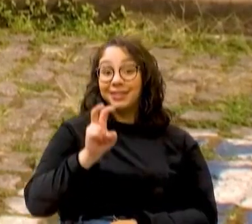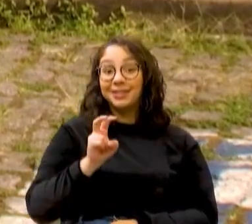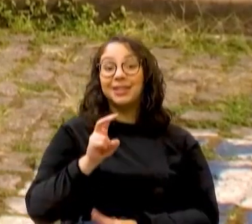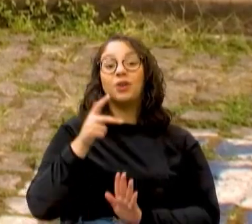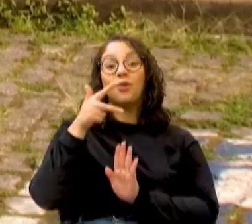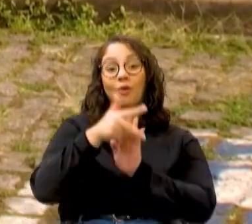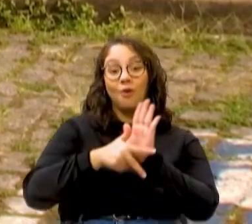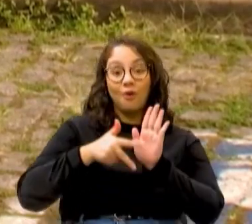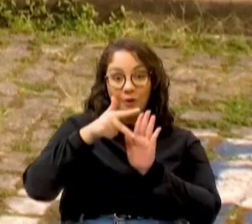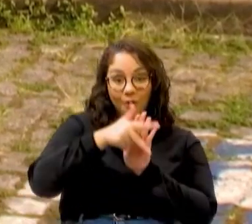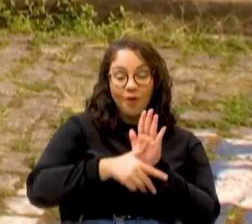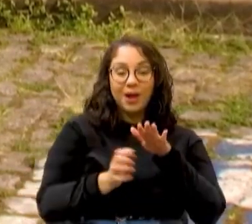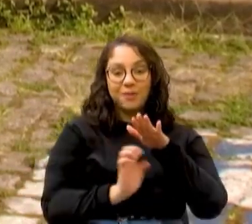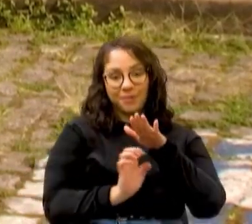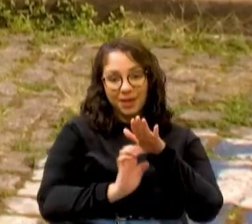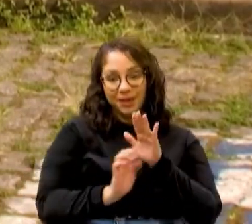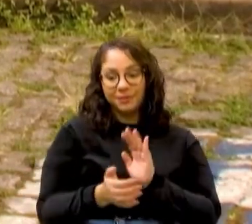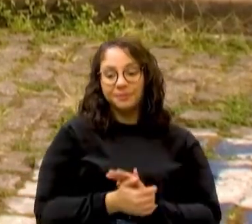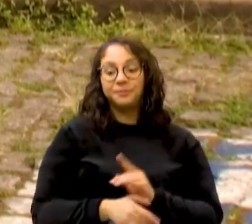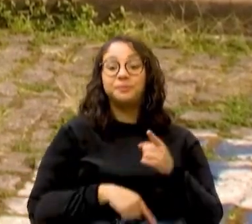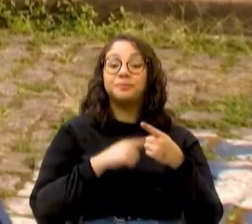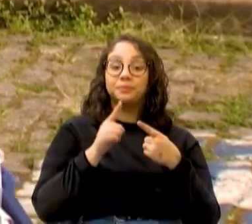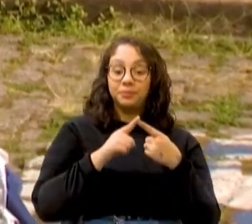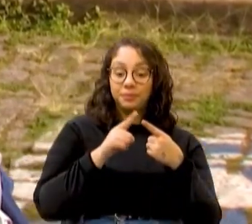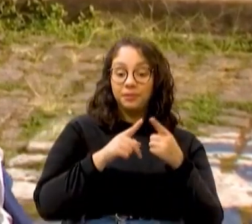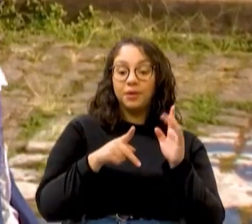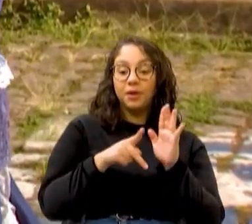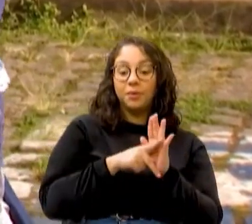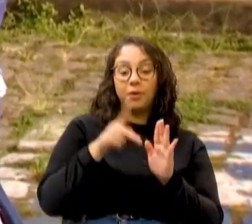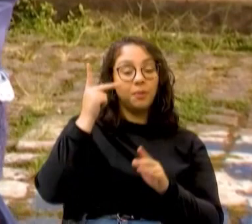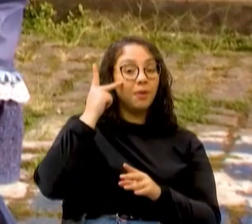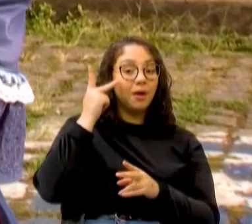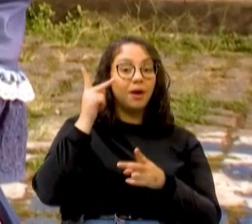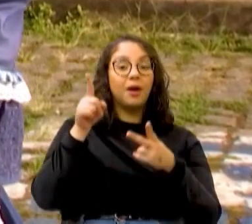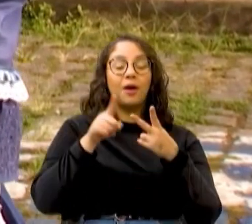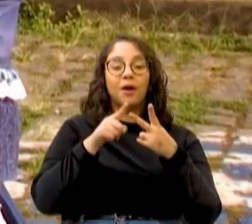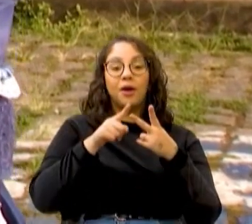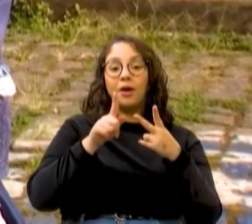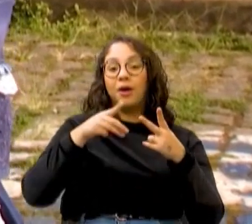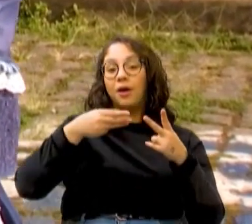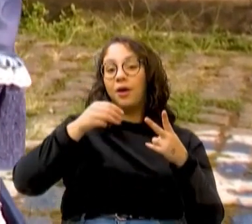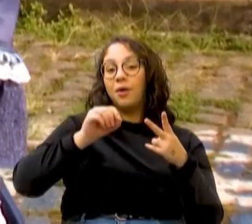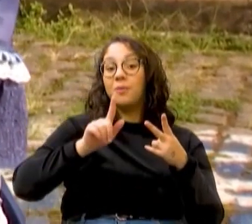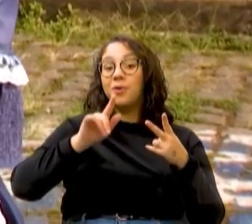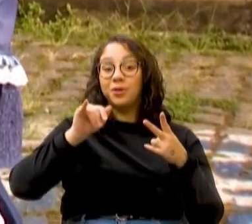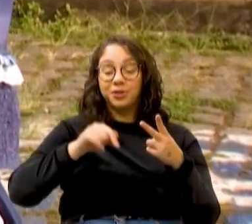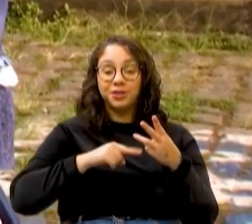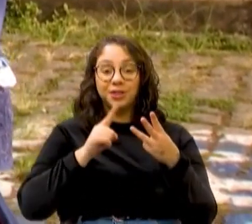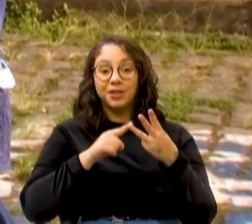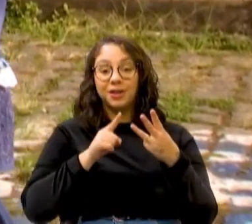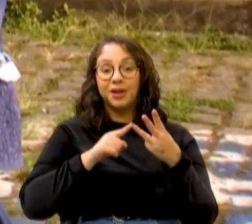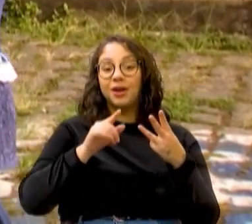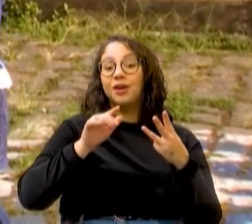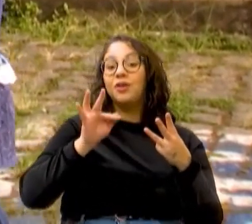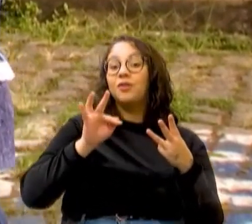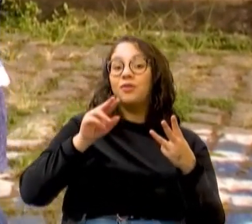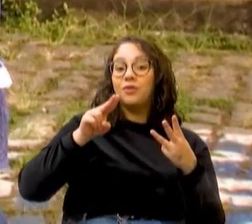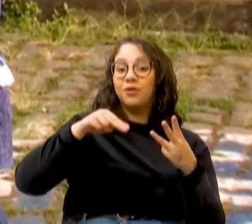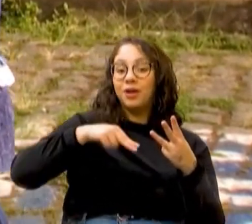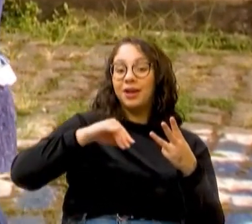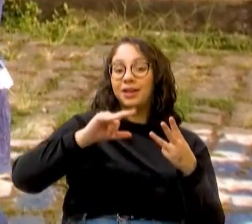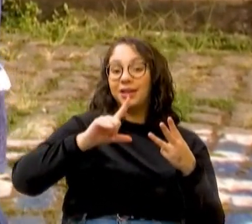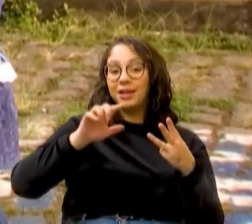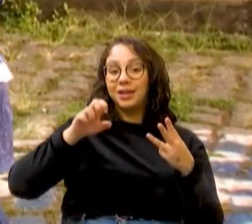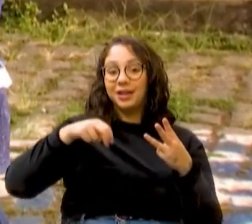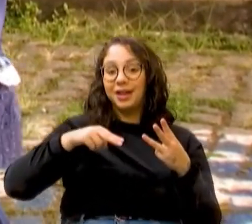cinco companhias de estradas de ferro a Paulista a Mogiana a funilense a ramal ferro